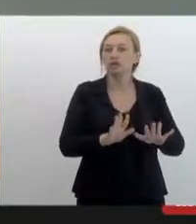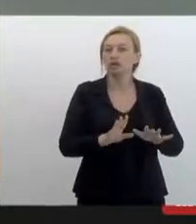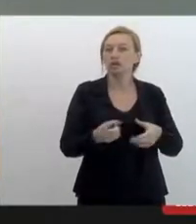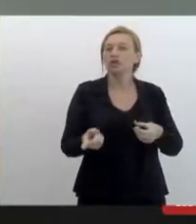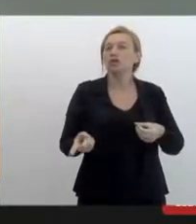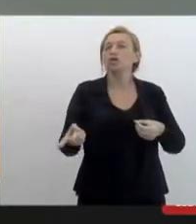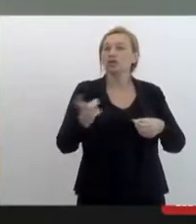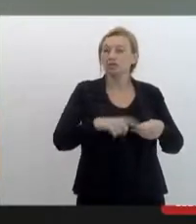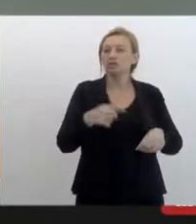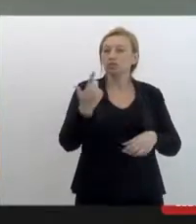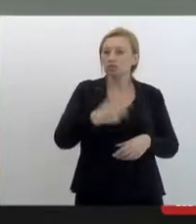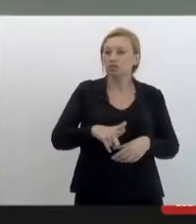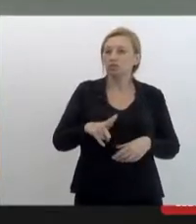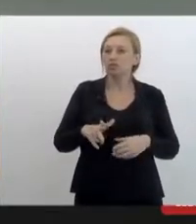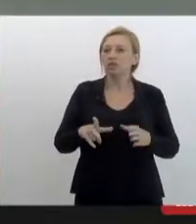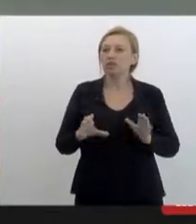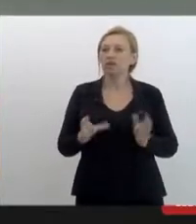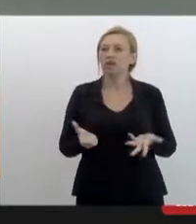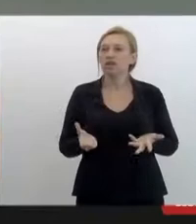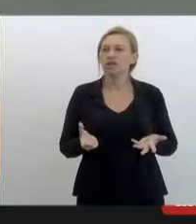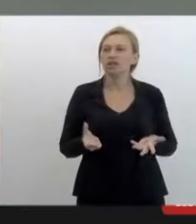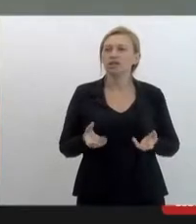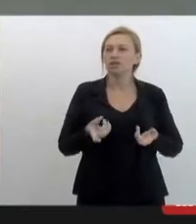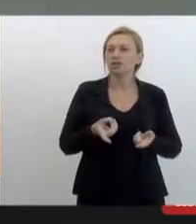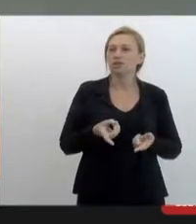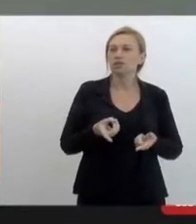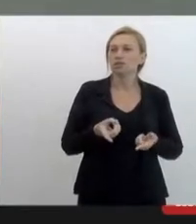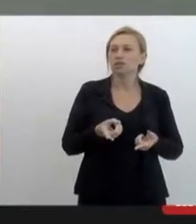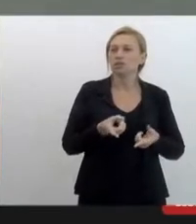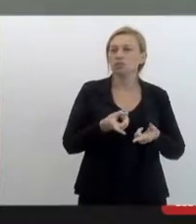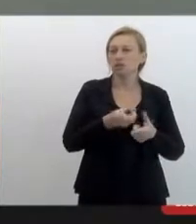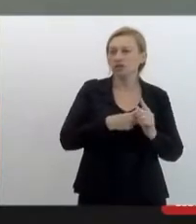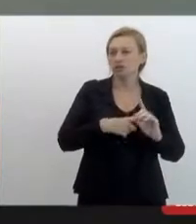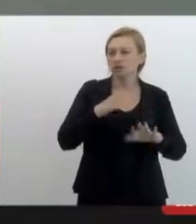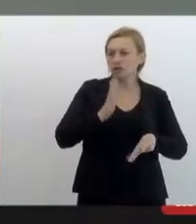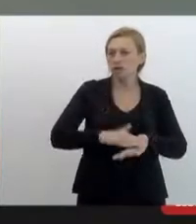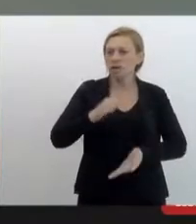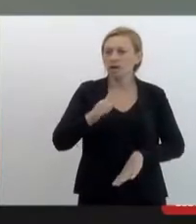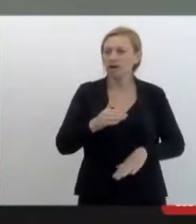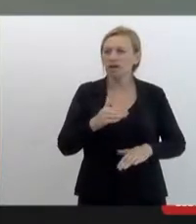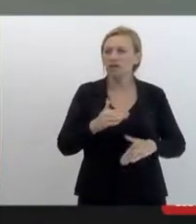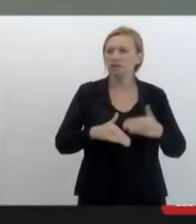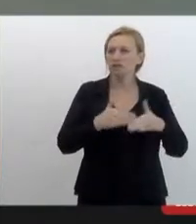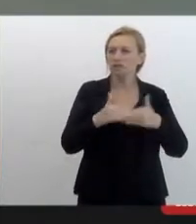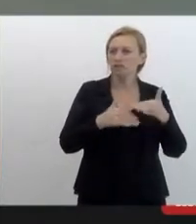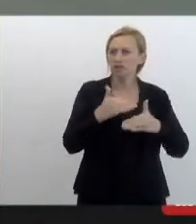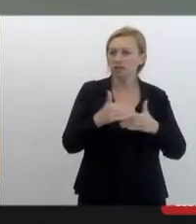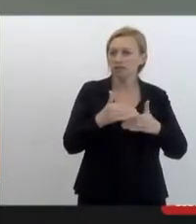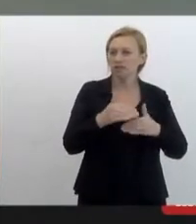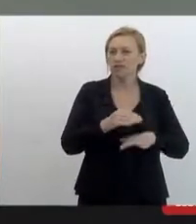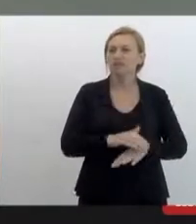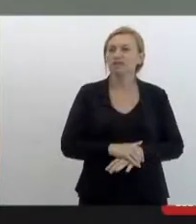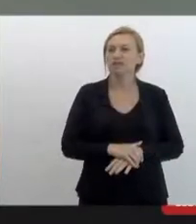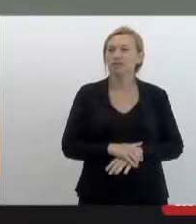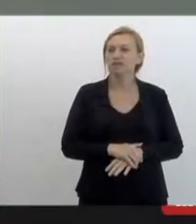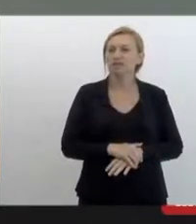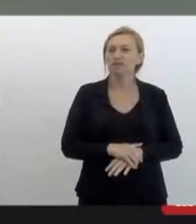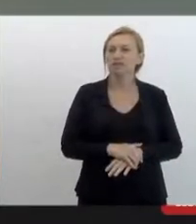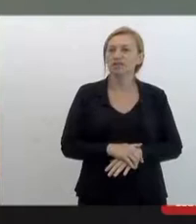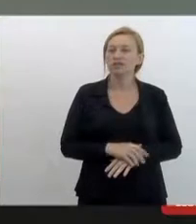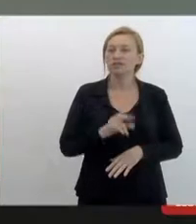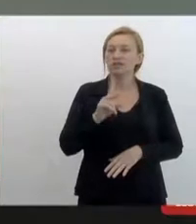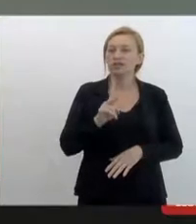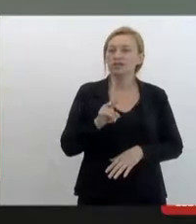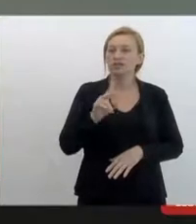de conceituar o devedor quanto mais e estabelecer um processo administrativo mais rigoroso, né, para esse tipo